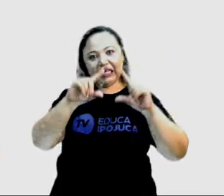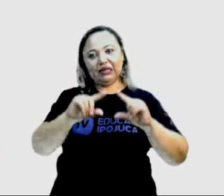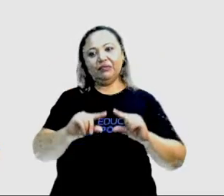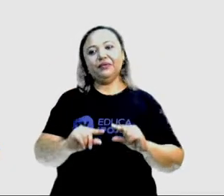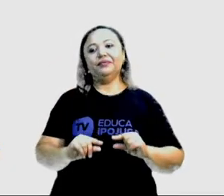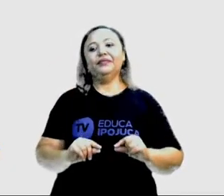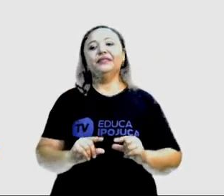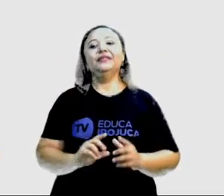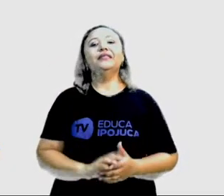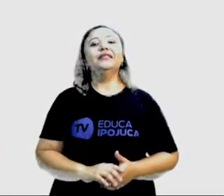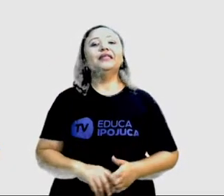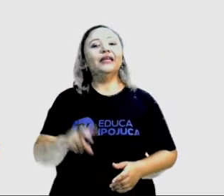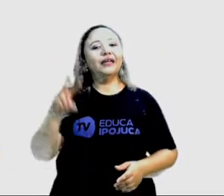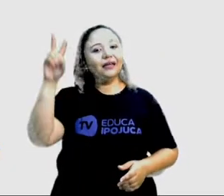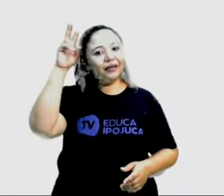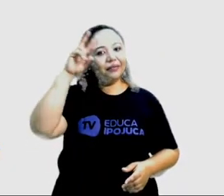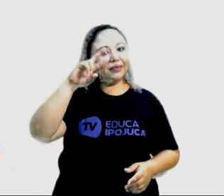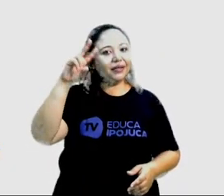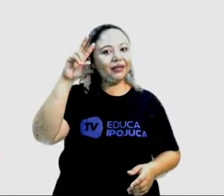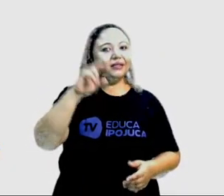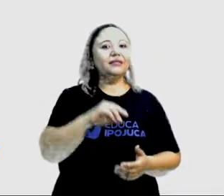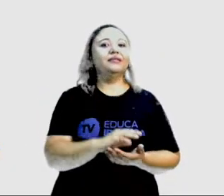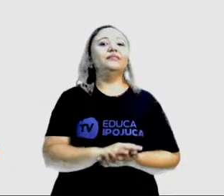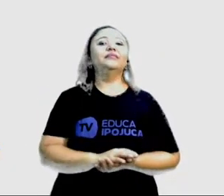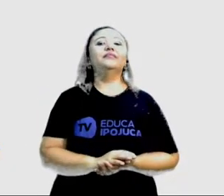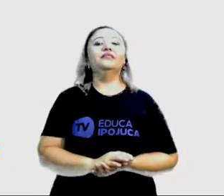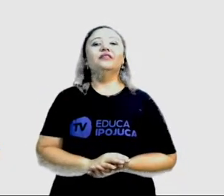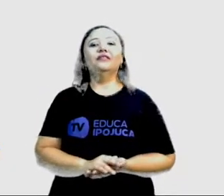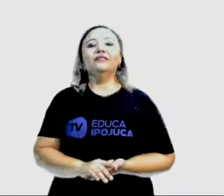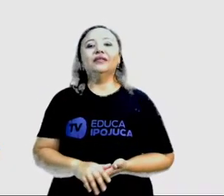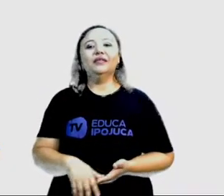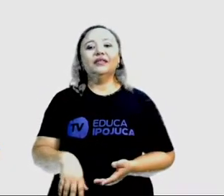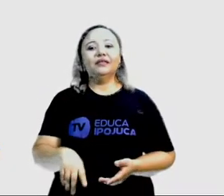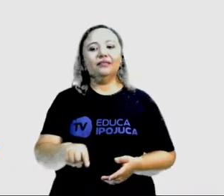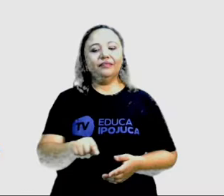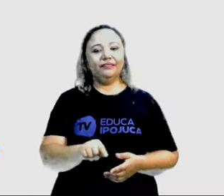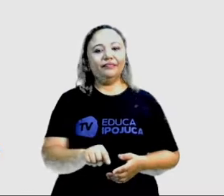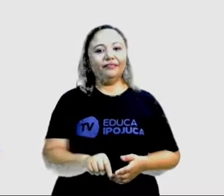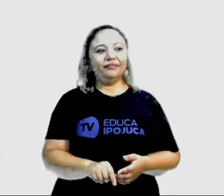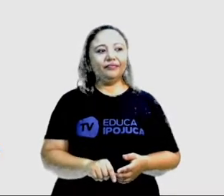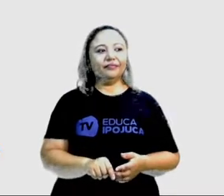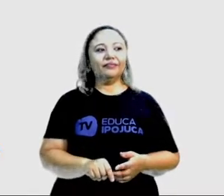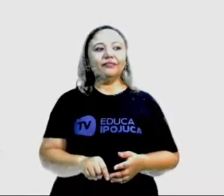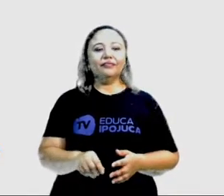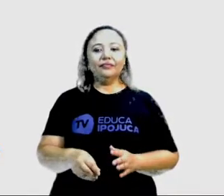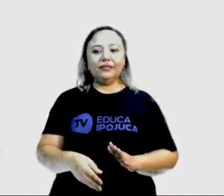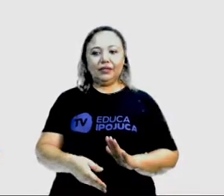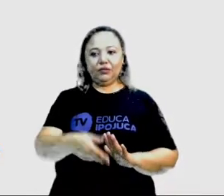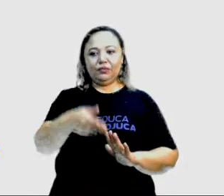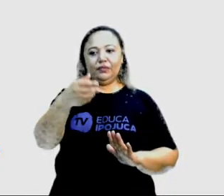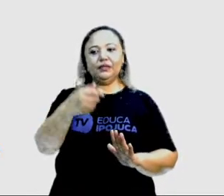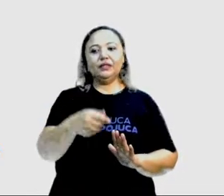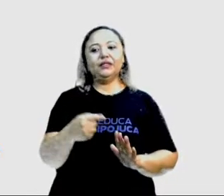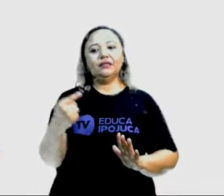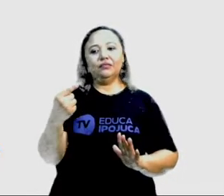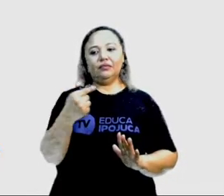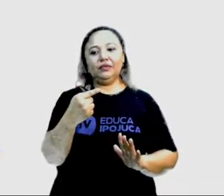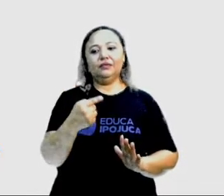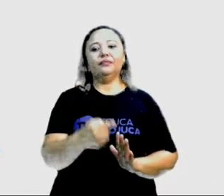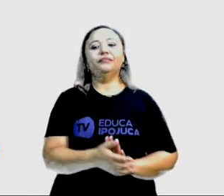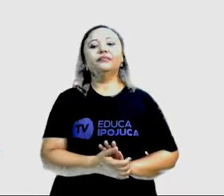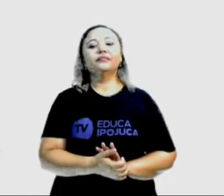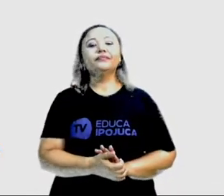fazer com que a gente lembre a operação de subtração, né? De subtrair, de